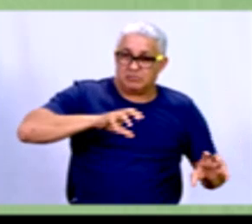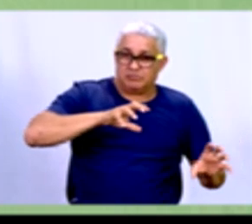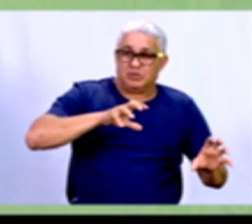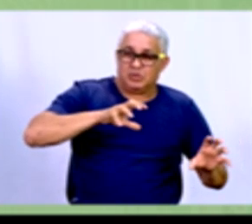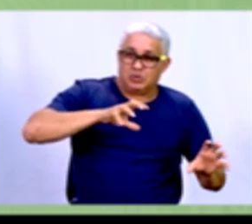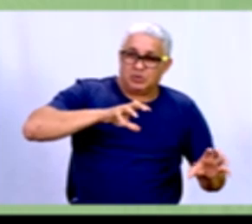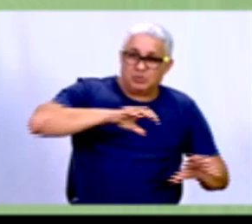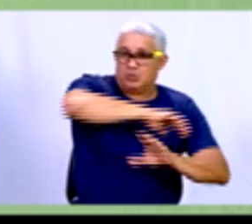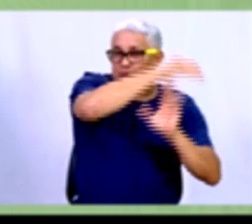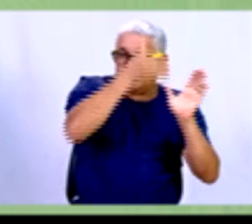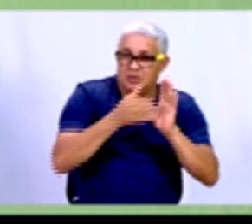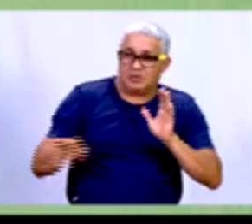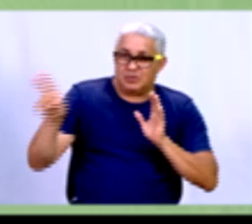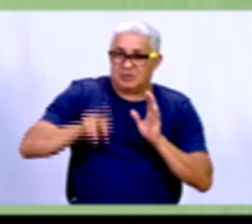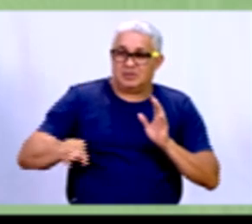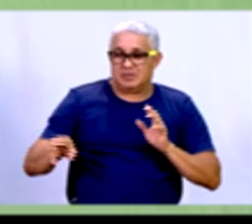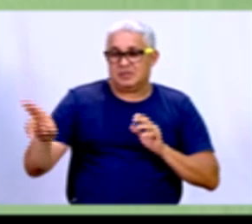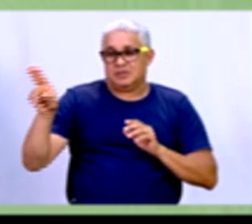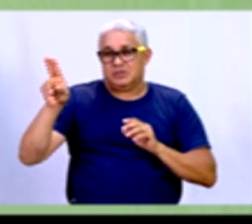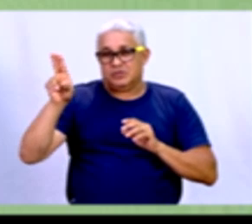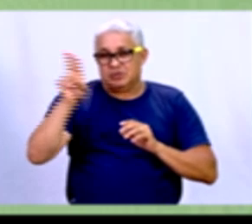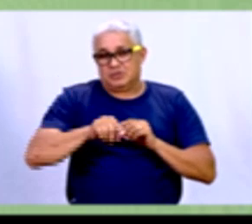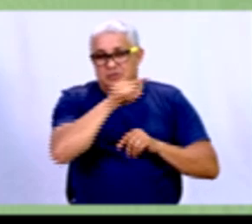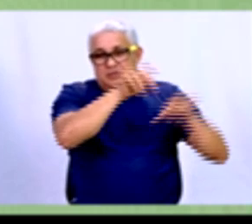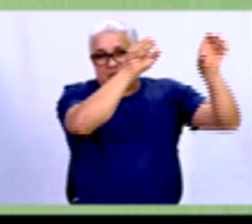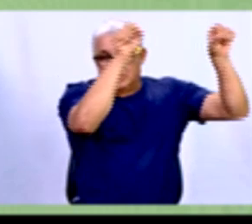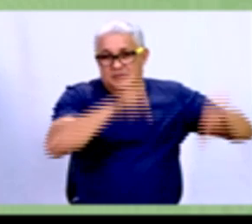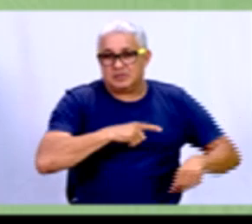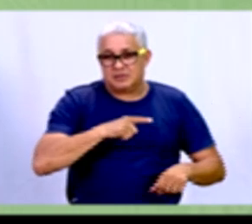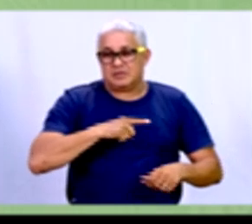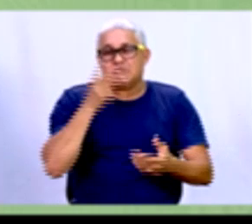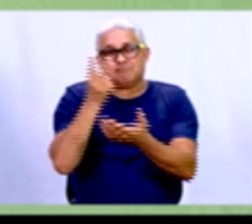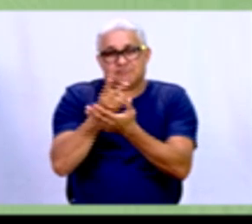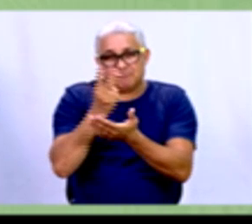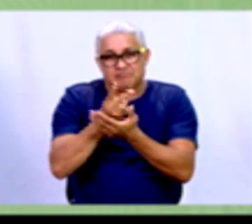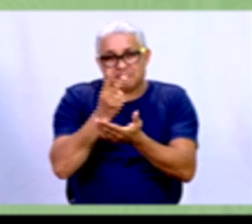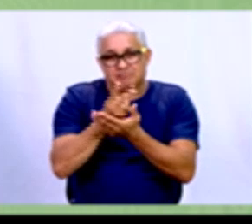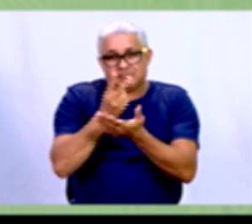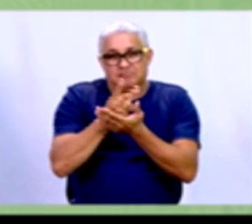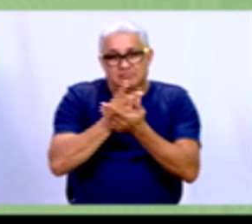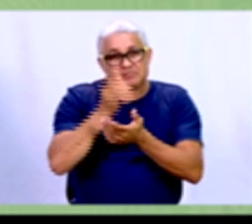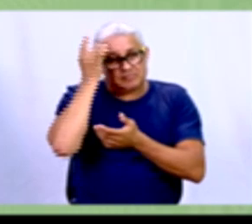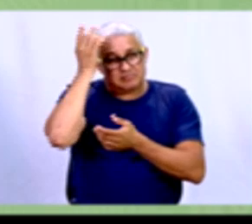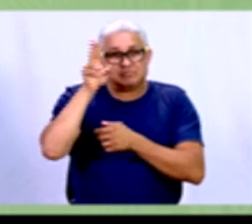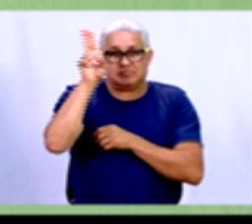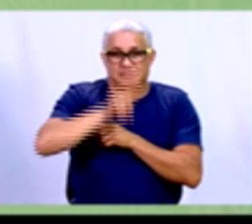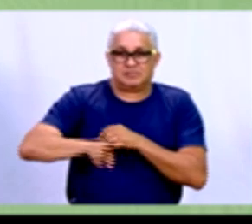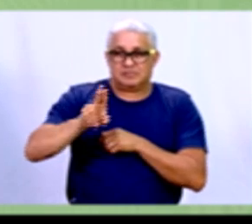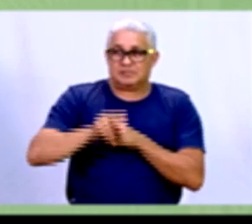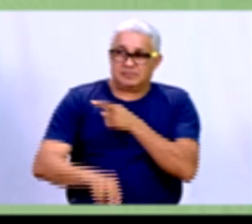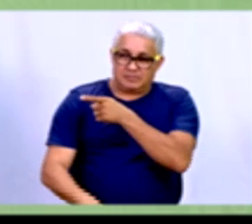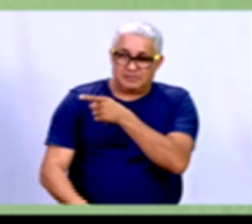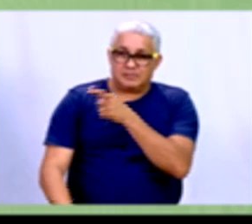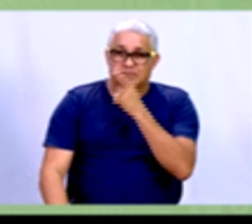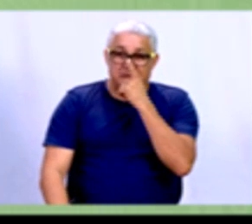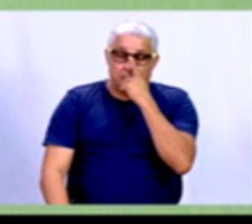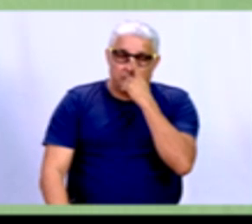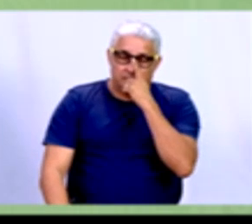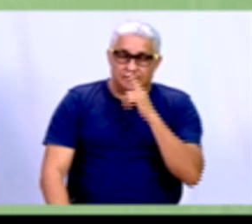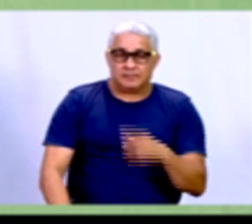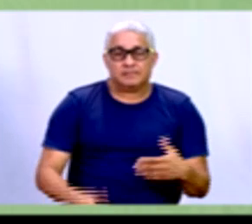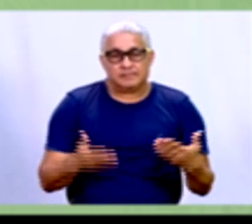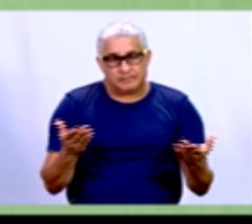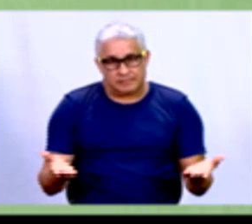todos os usuários que vão utilizar o sistema tenham o mesmo tipo de facilidade no uso. Dessa